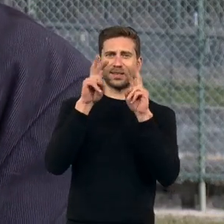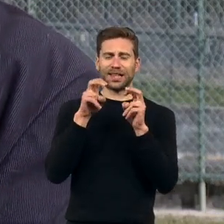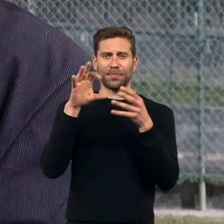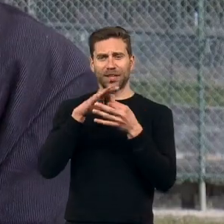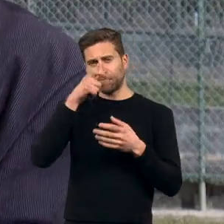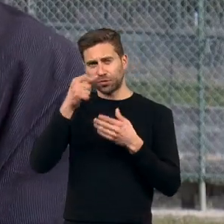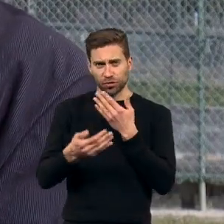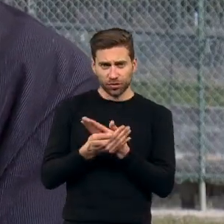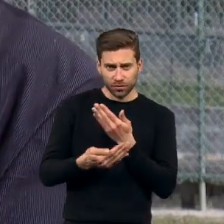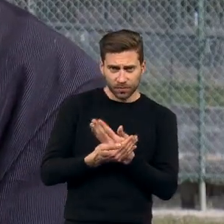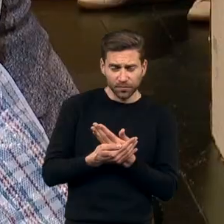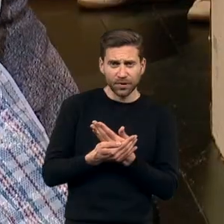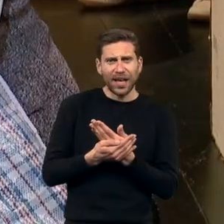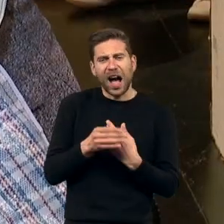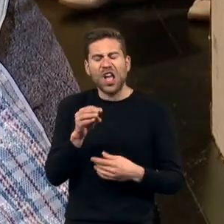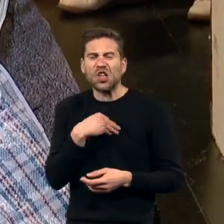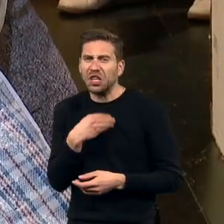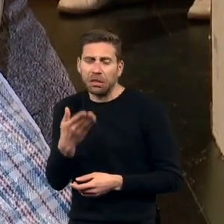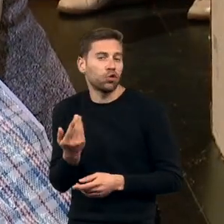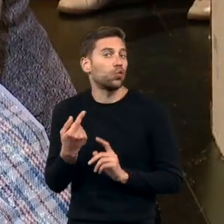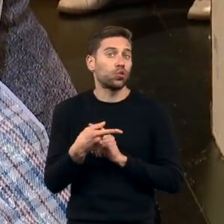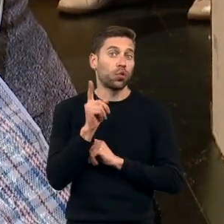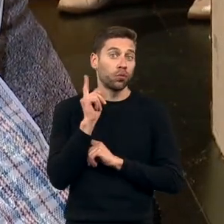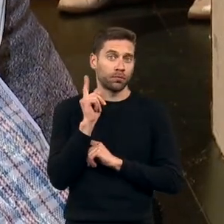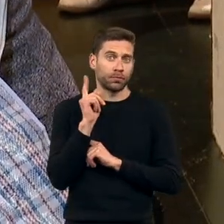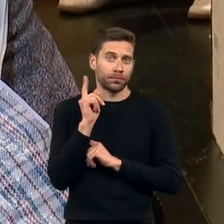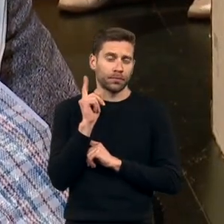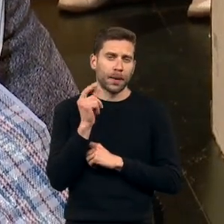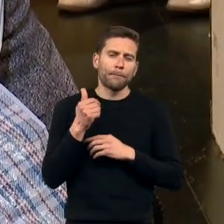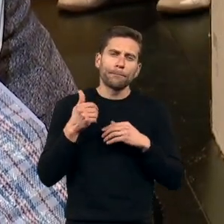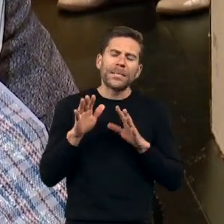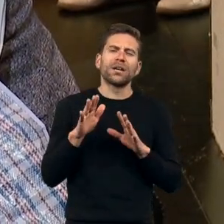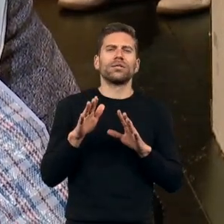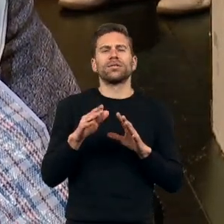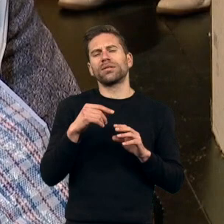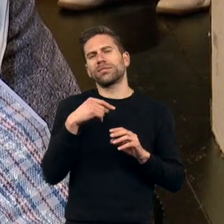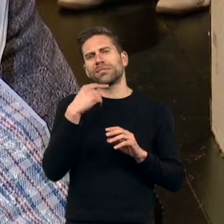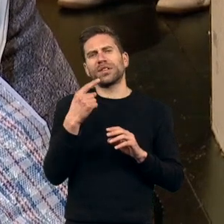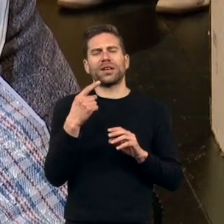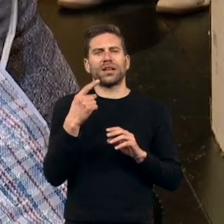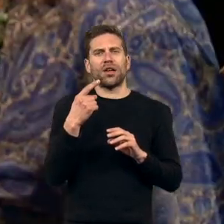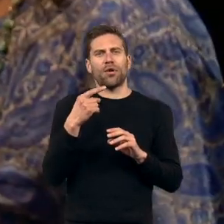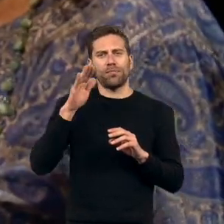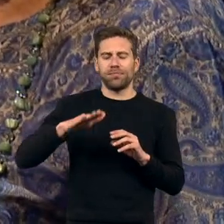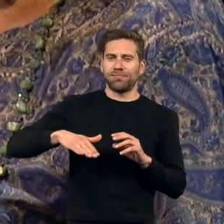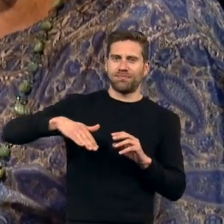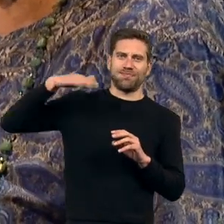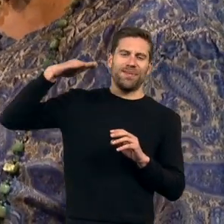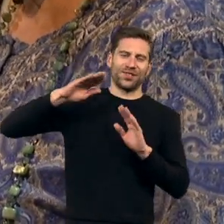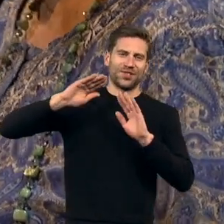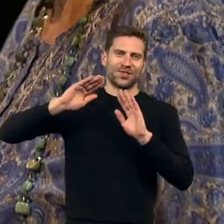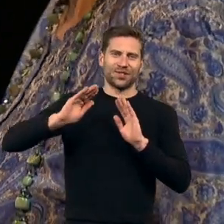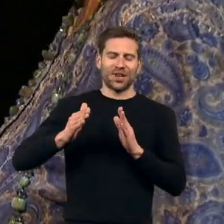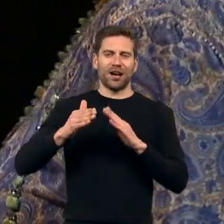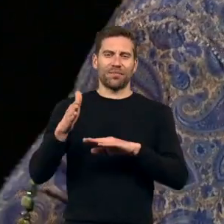idosos, não sobre os velhinhos coitadinhos, mas sobre aquilo que eu chamo a maior idade, enquanto um tempo,